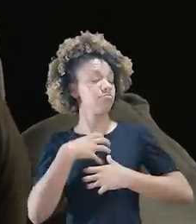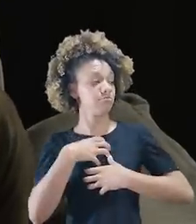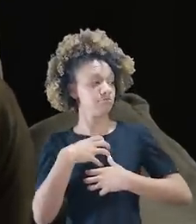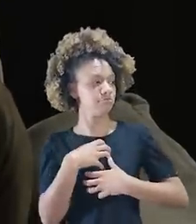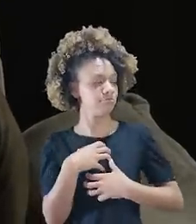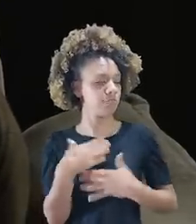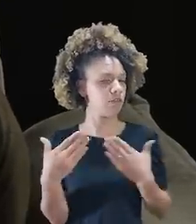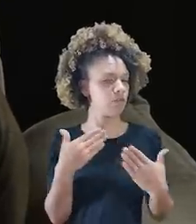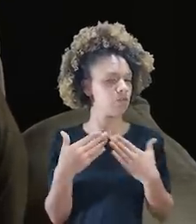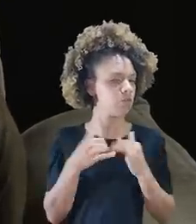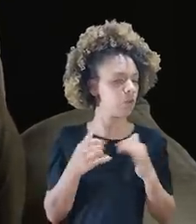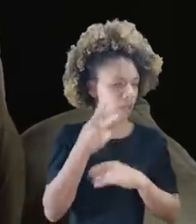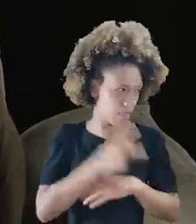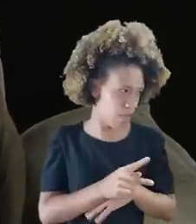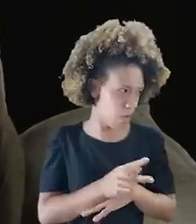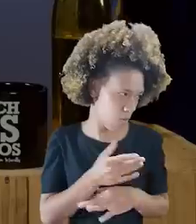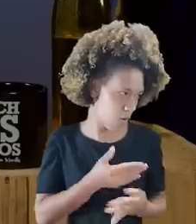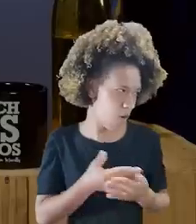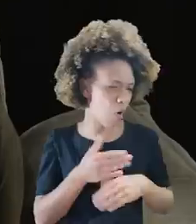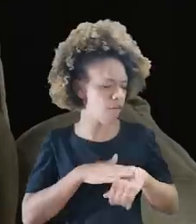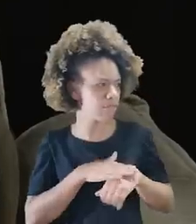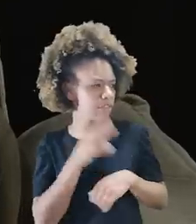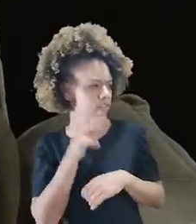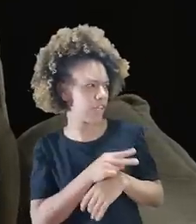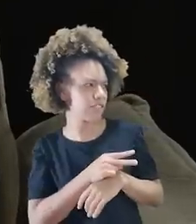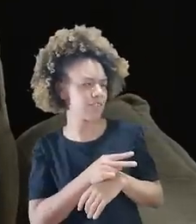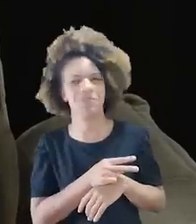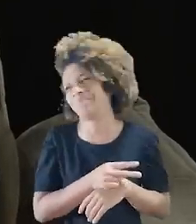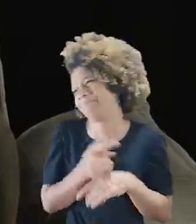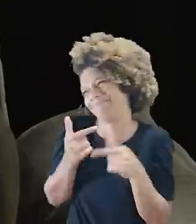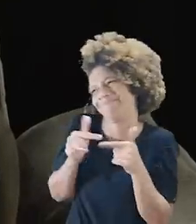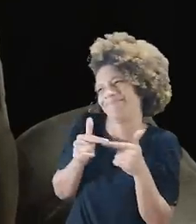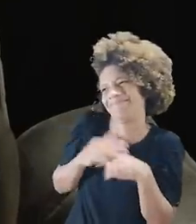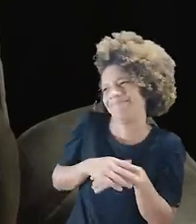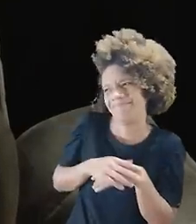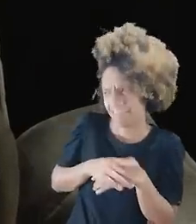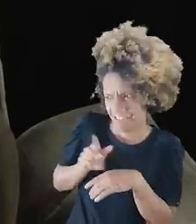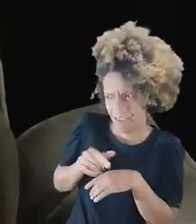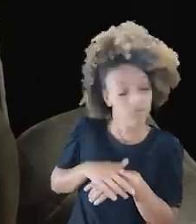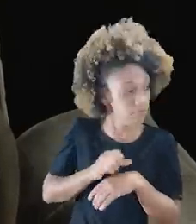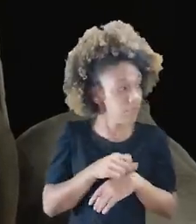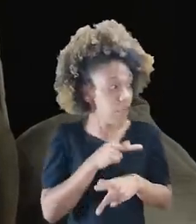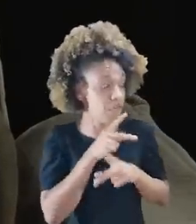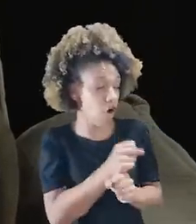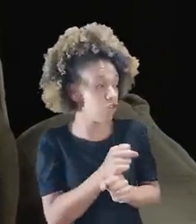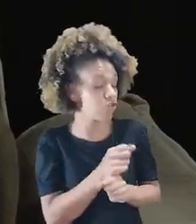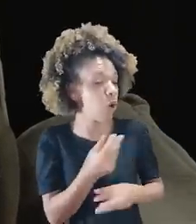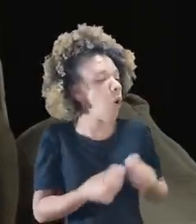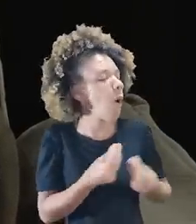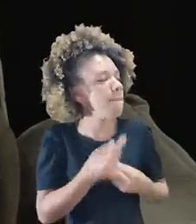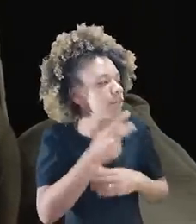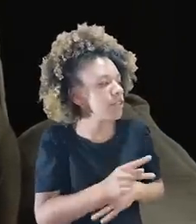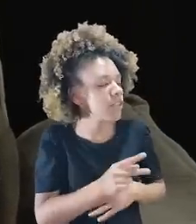porque assim pô a gente tá falando de machismo agora tá tu sair disso e virar sex Symbol sabe incomodava porque tem um lado de ego de